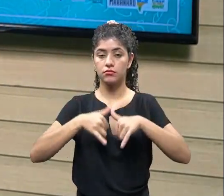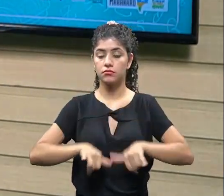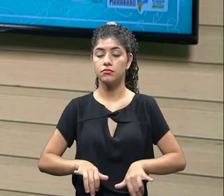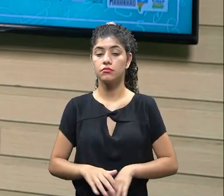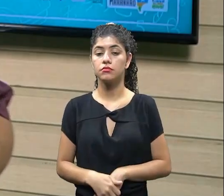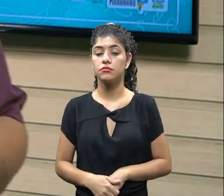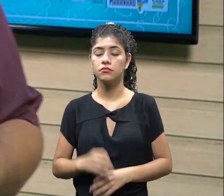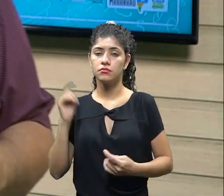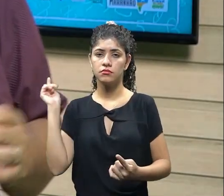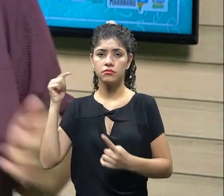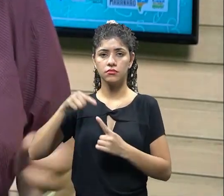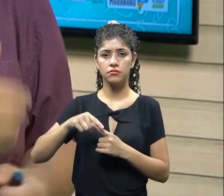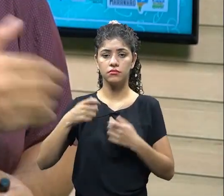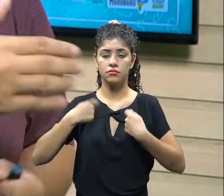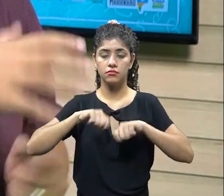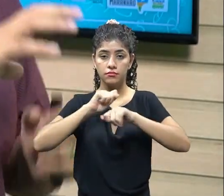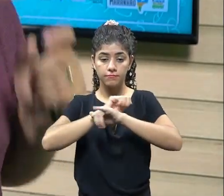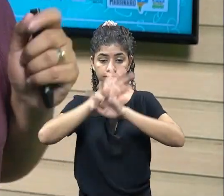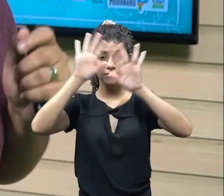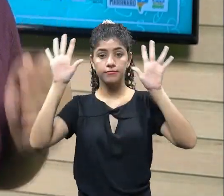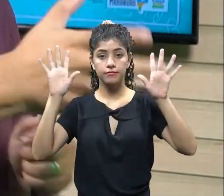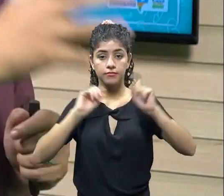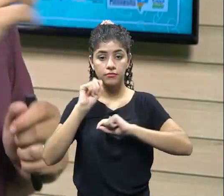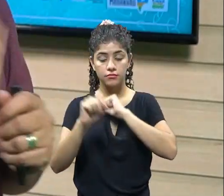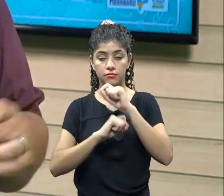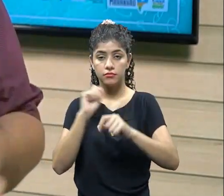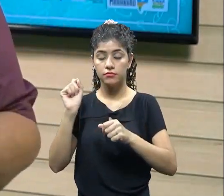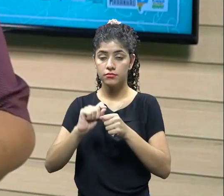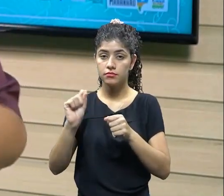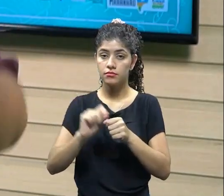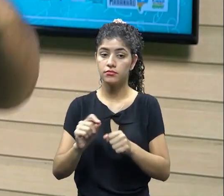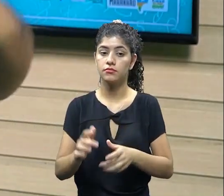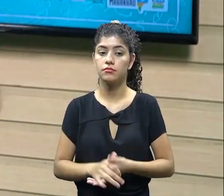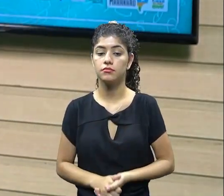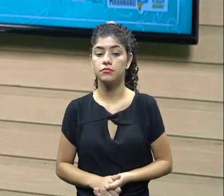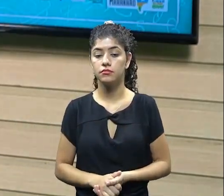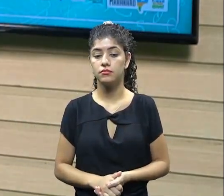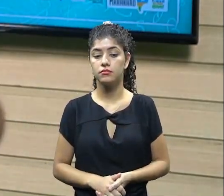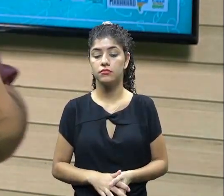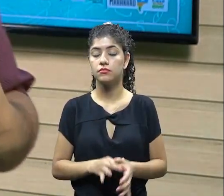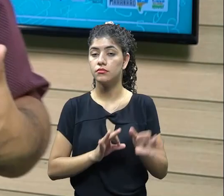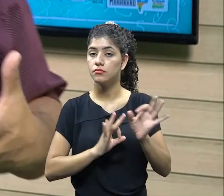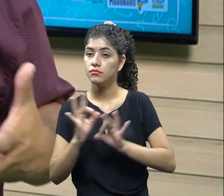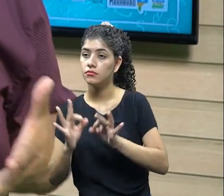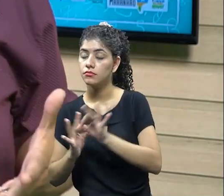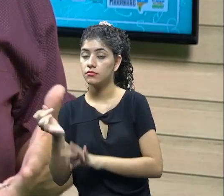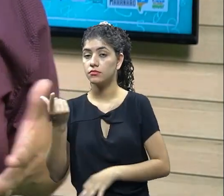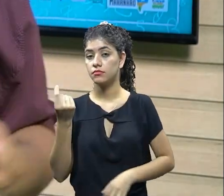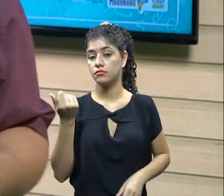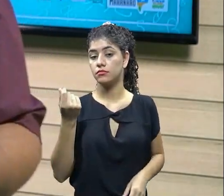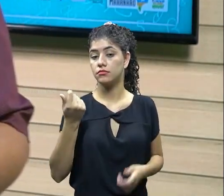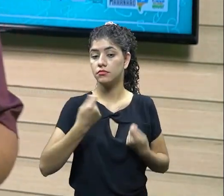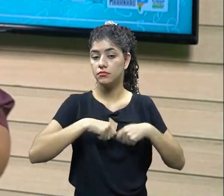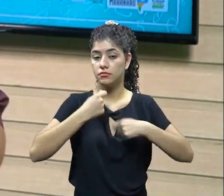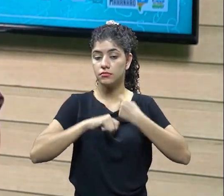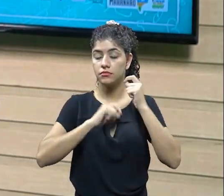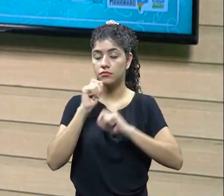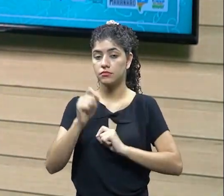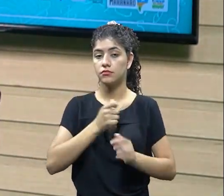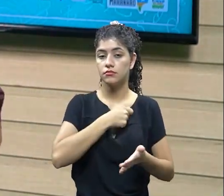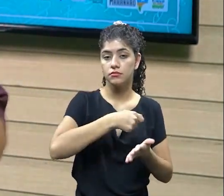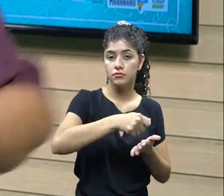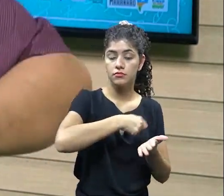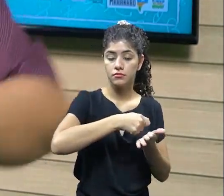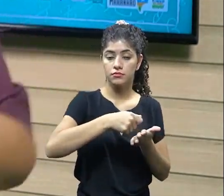Claro que o objetivo ele precisa estar claro o que vai fazer. Então, numa questão de planejamento financeiro, eu preciso